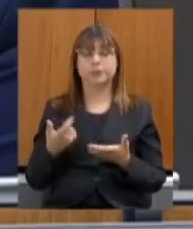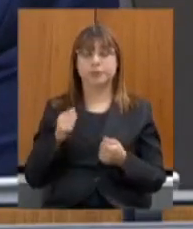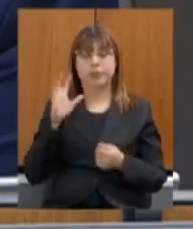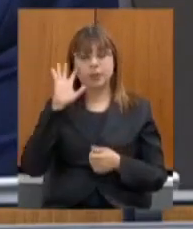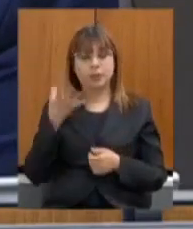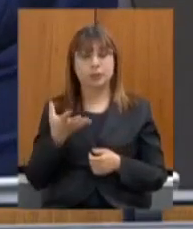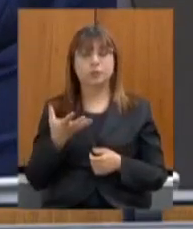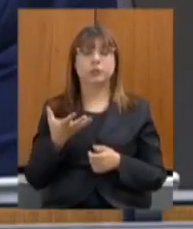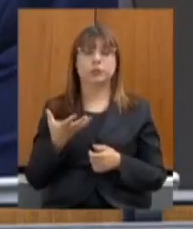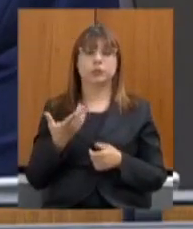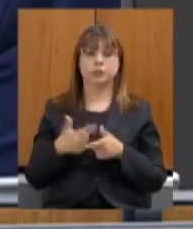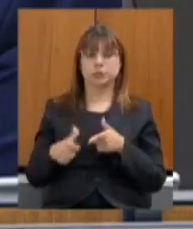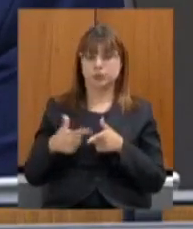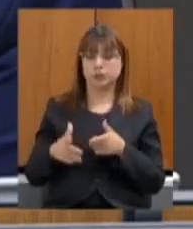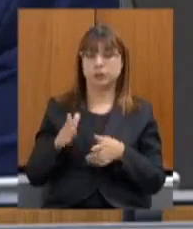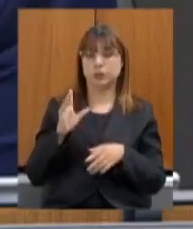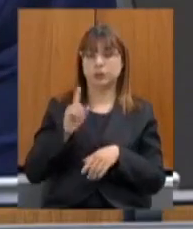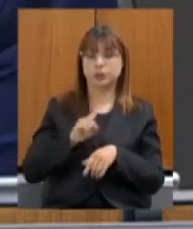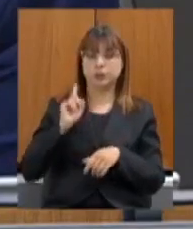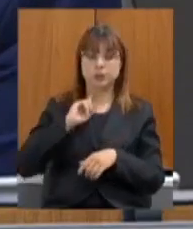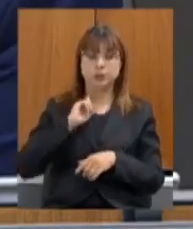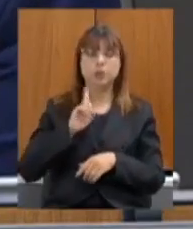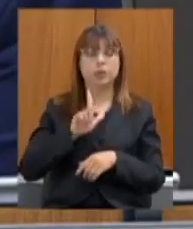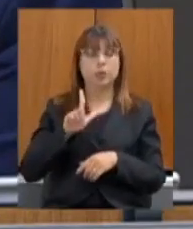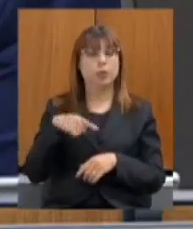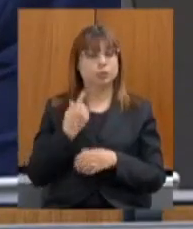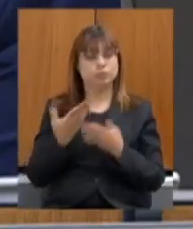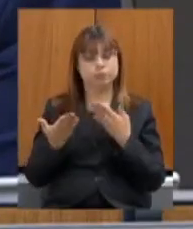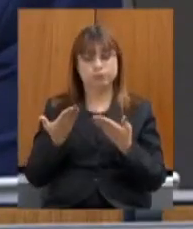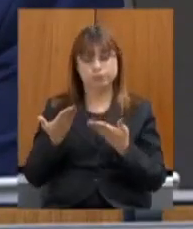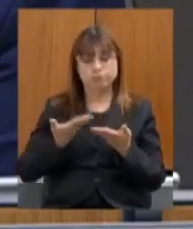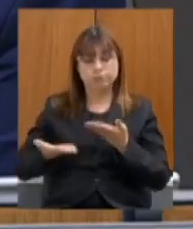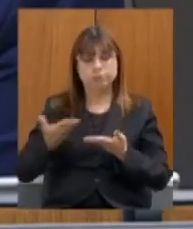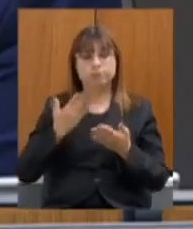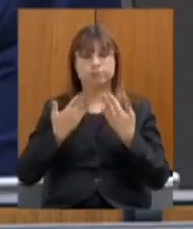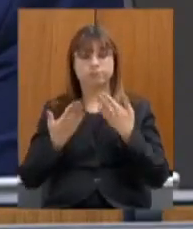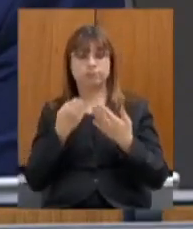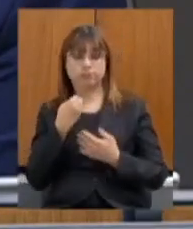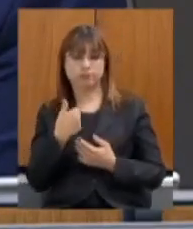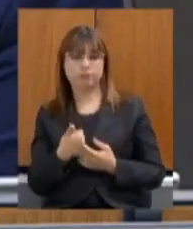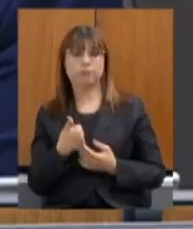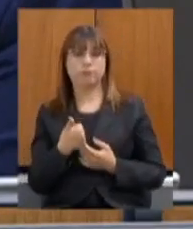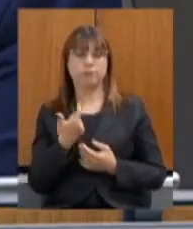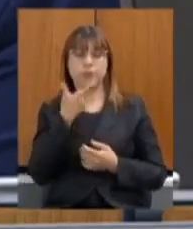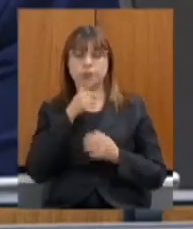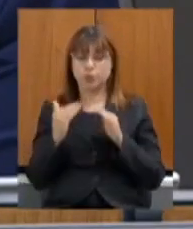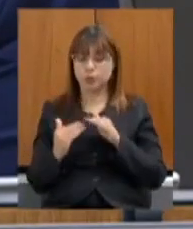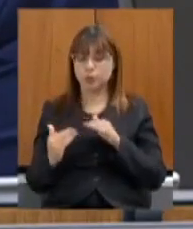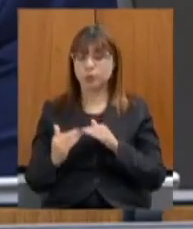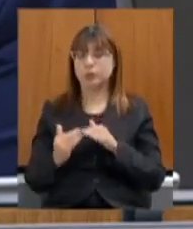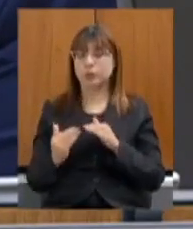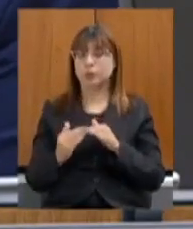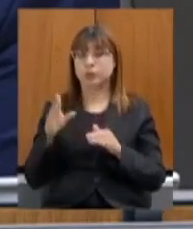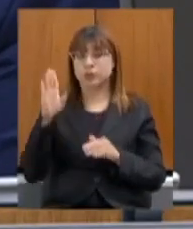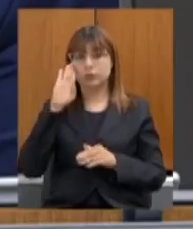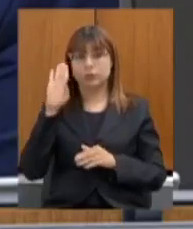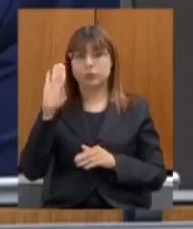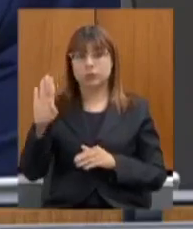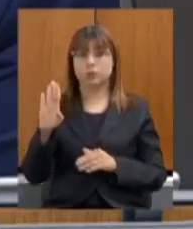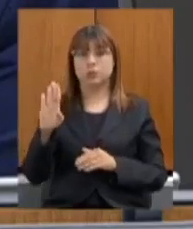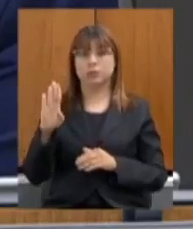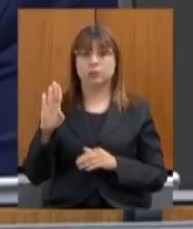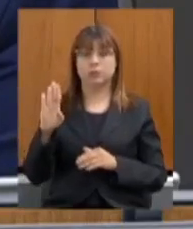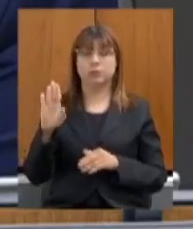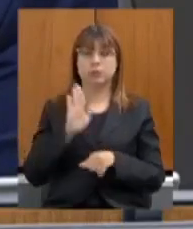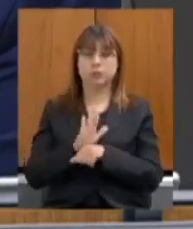Minas Gerais, não resta dúvida de que teremos um bom diálogo e que sairemos ali com uma solução de consenso que vai atender, principalmente, os